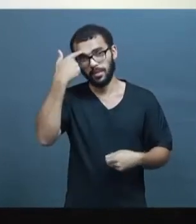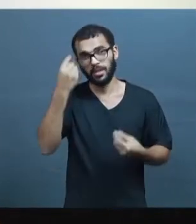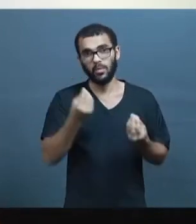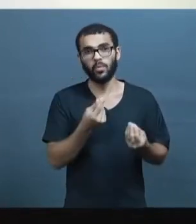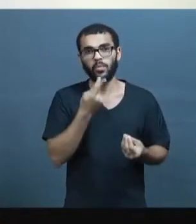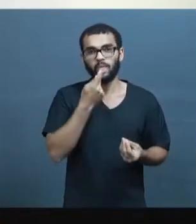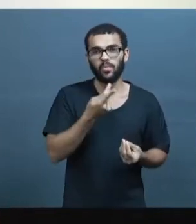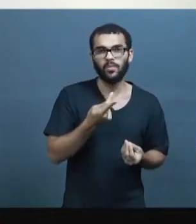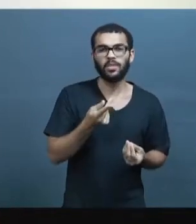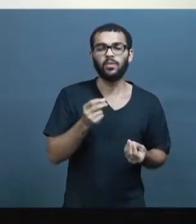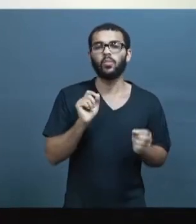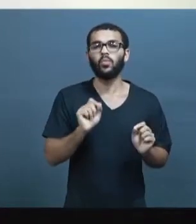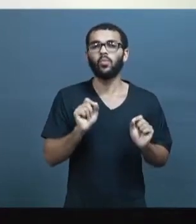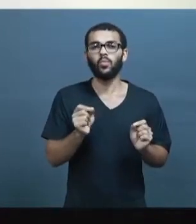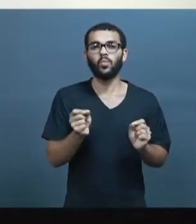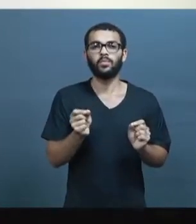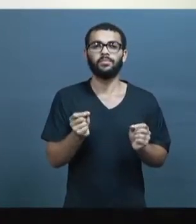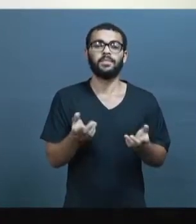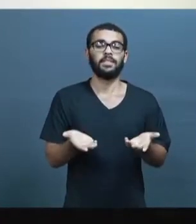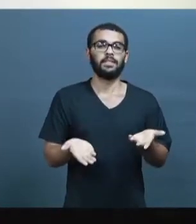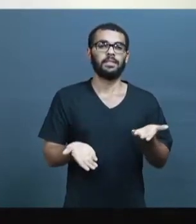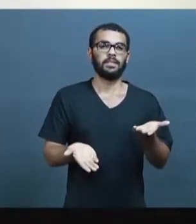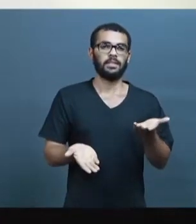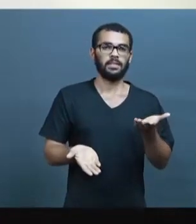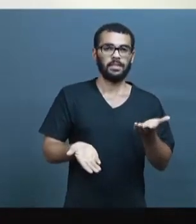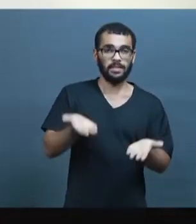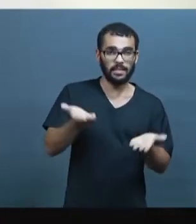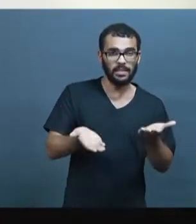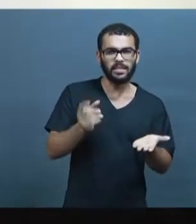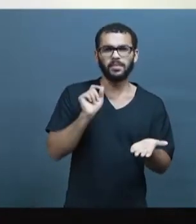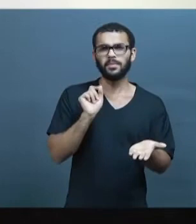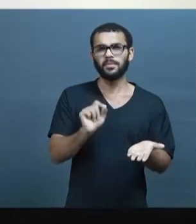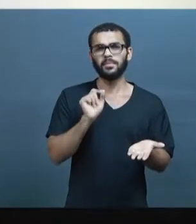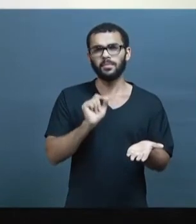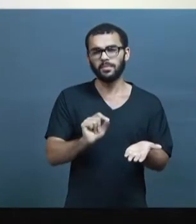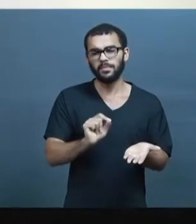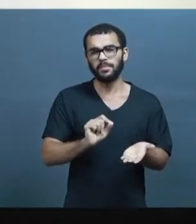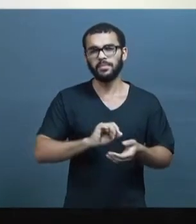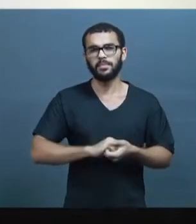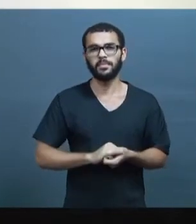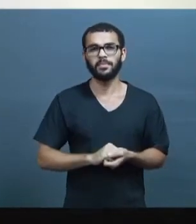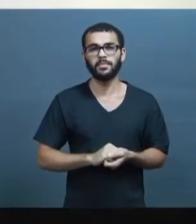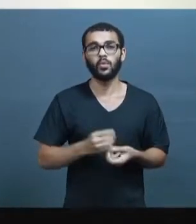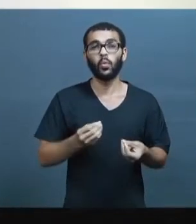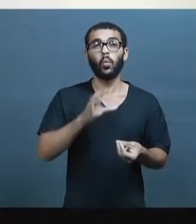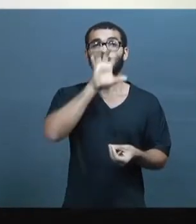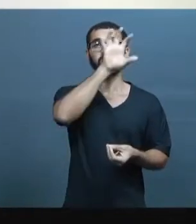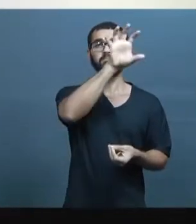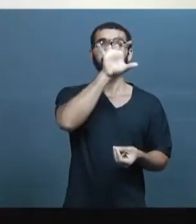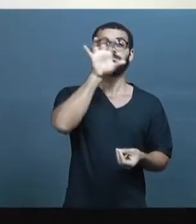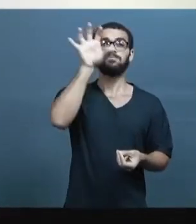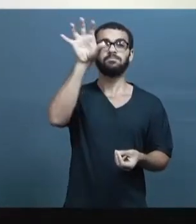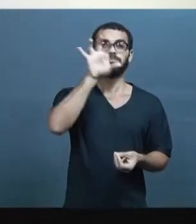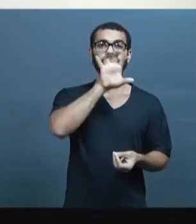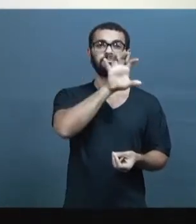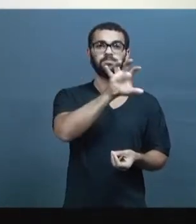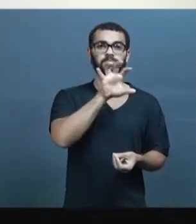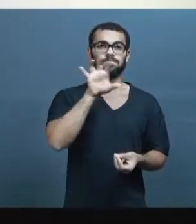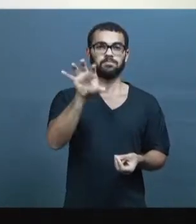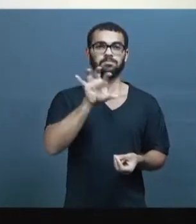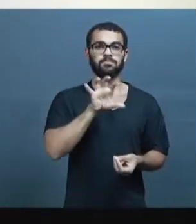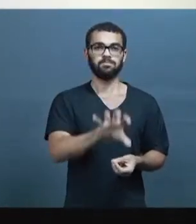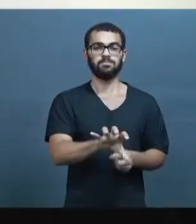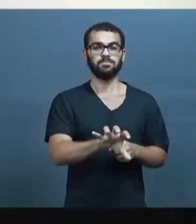falar em equilíbrio, em falar em regionalidade, para dizer